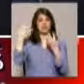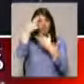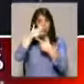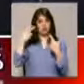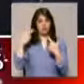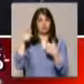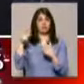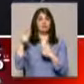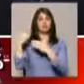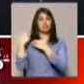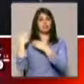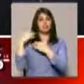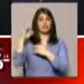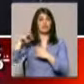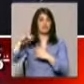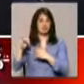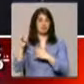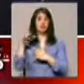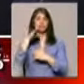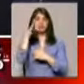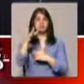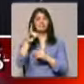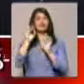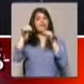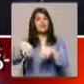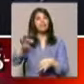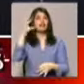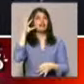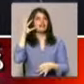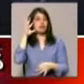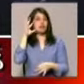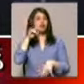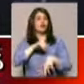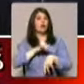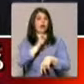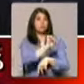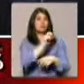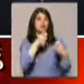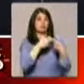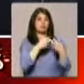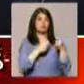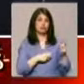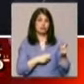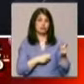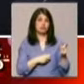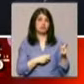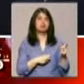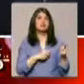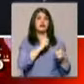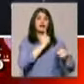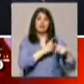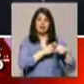responsável do fundo não estar internacional a falar do final da tarde hora de Bruxelas e são os gregos que por redes sociais